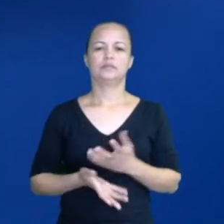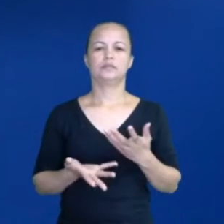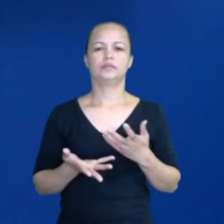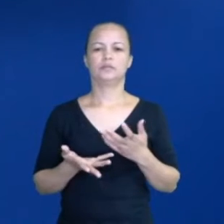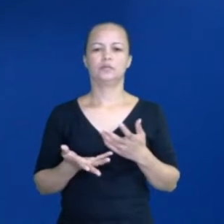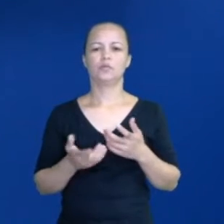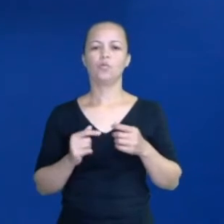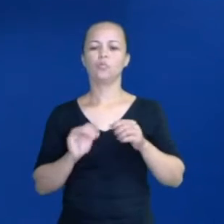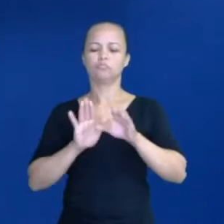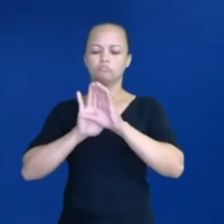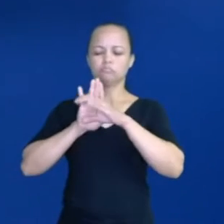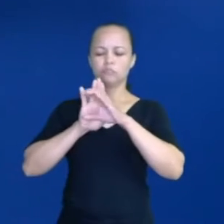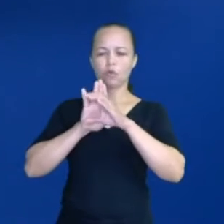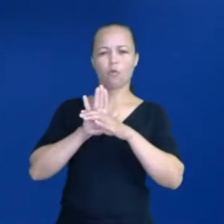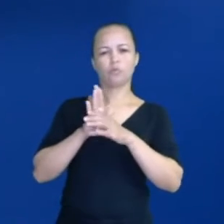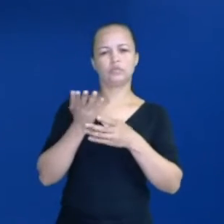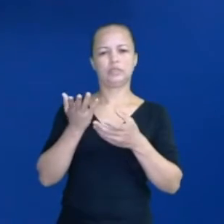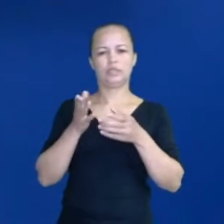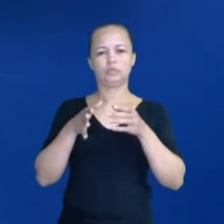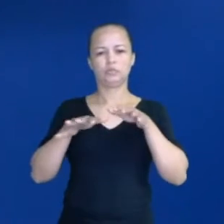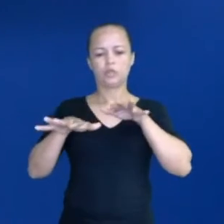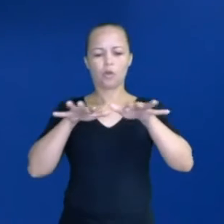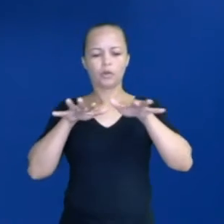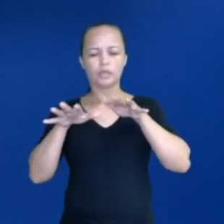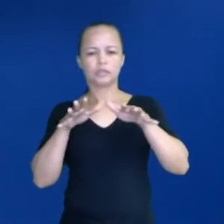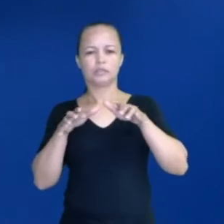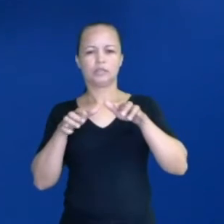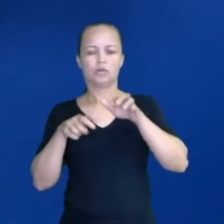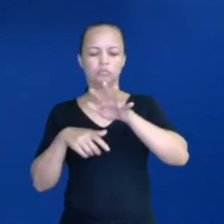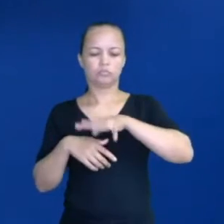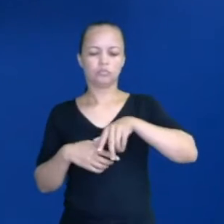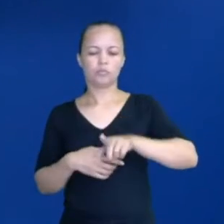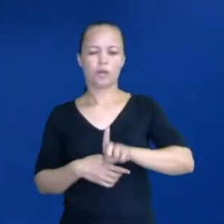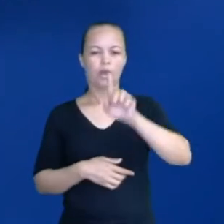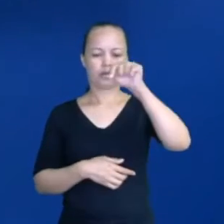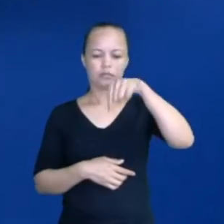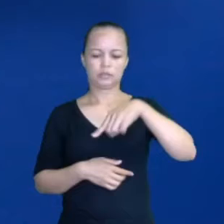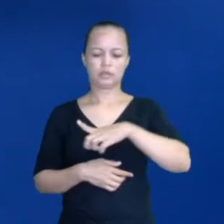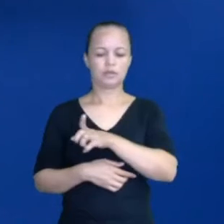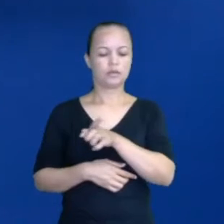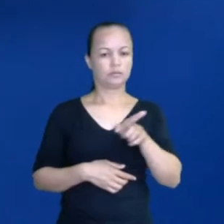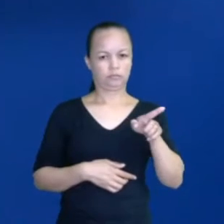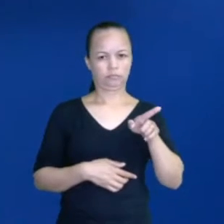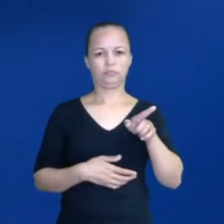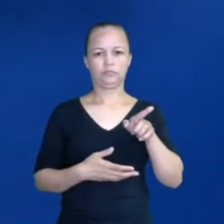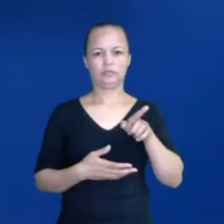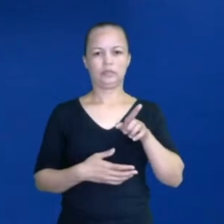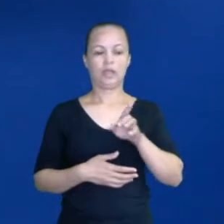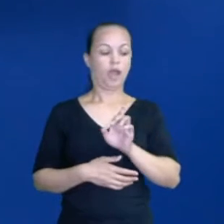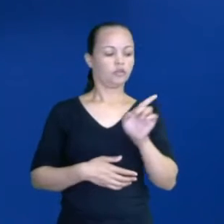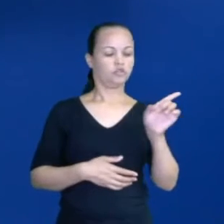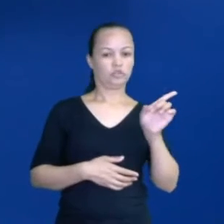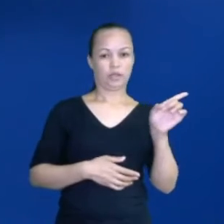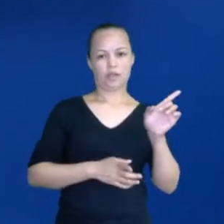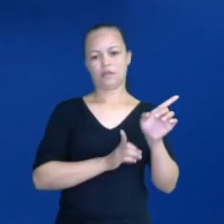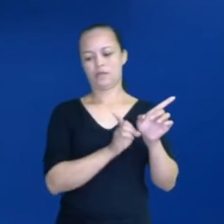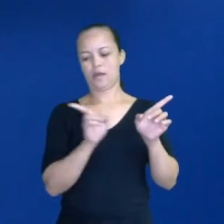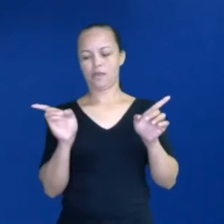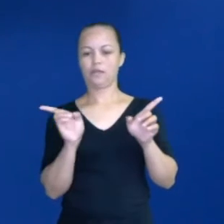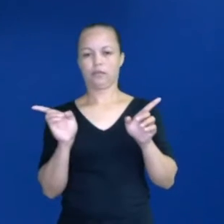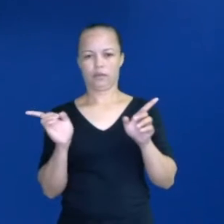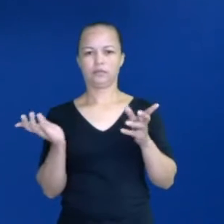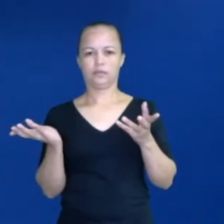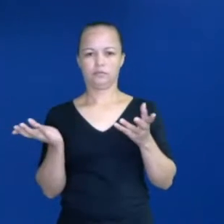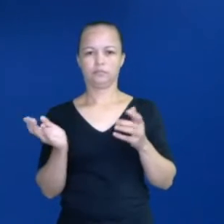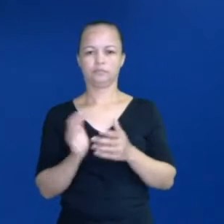dos conceitos de orientação espacial está aí, a nossa lateralidade, a esquerda e a direita,